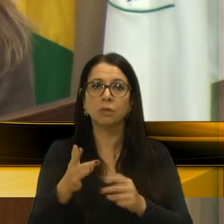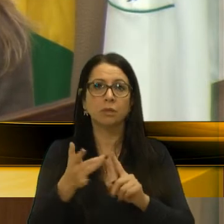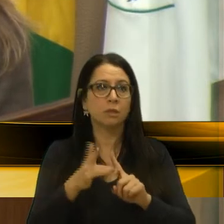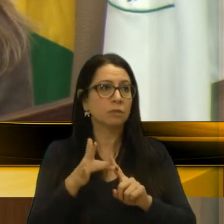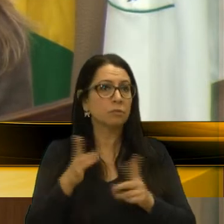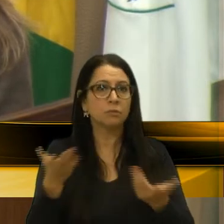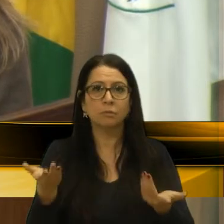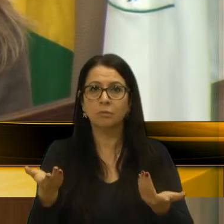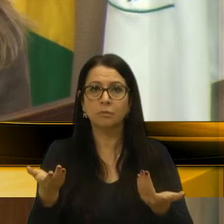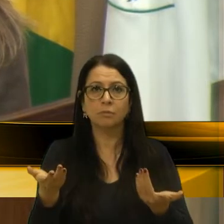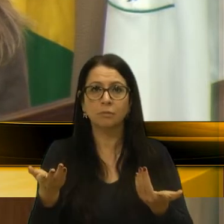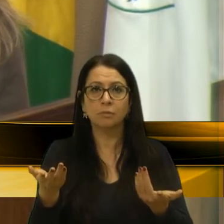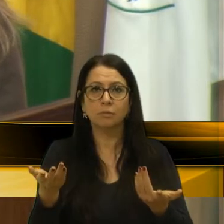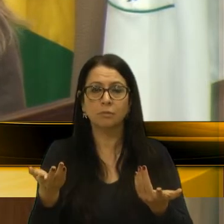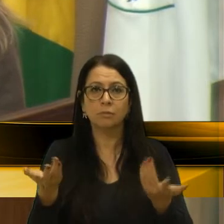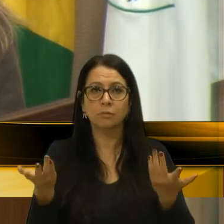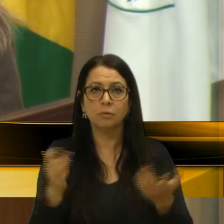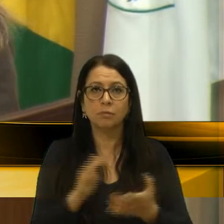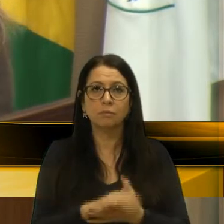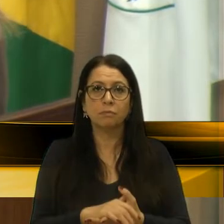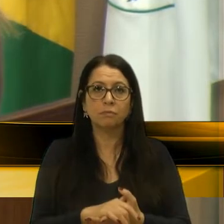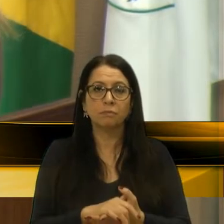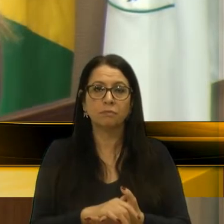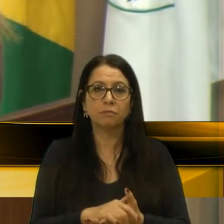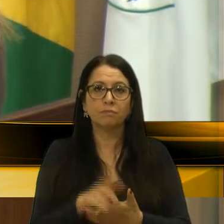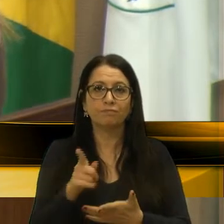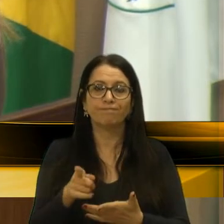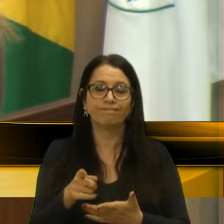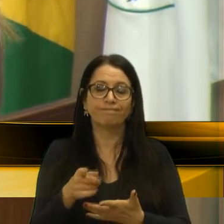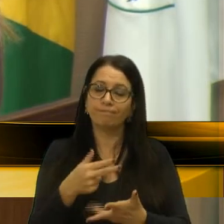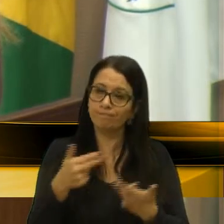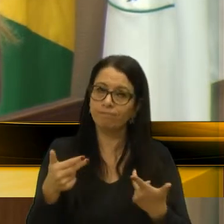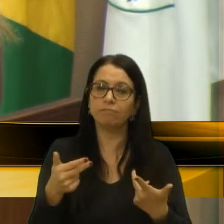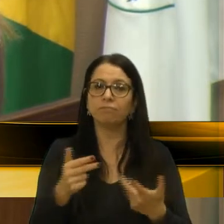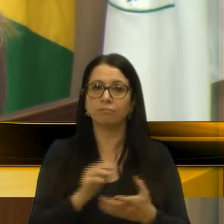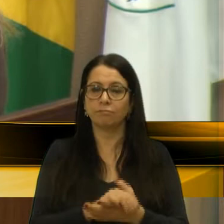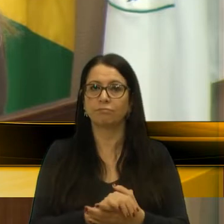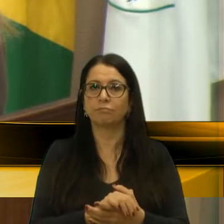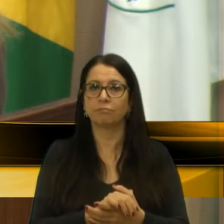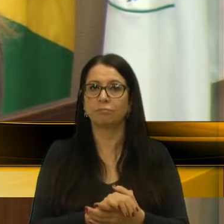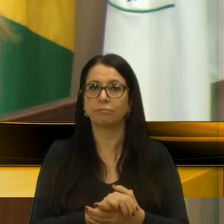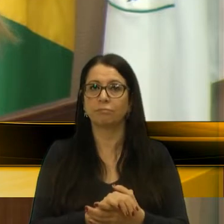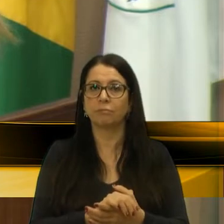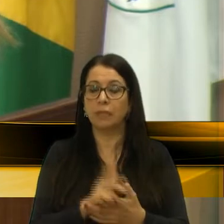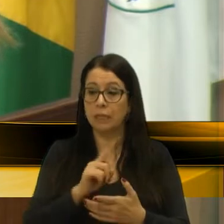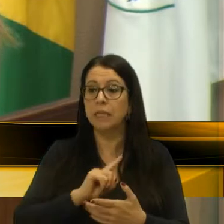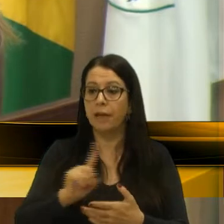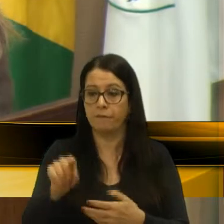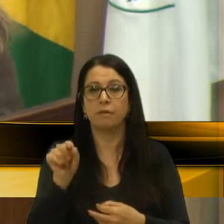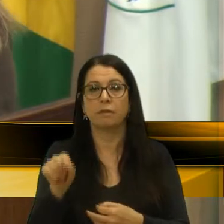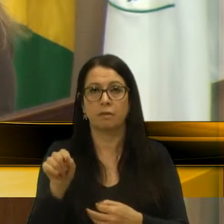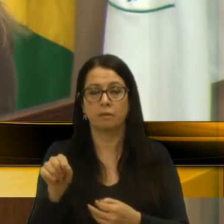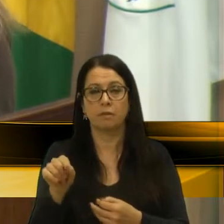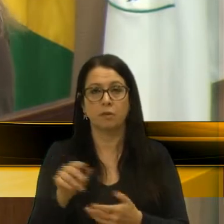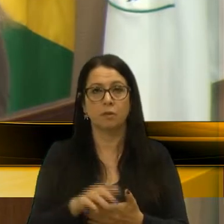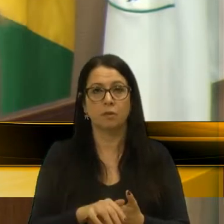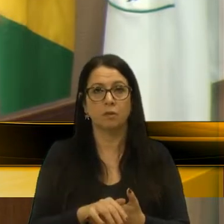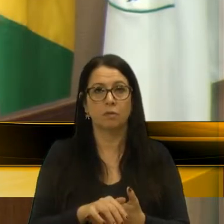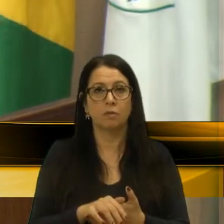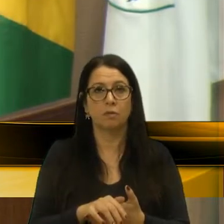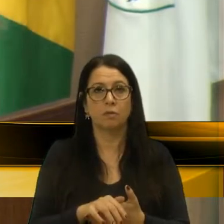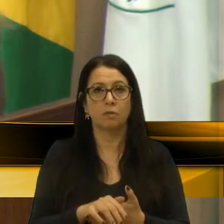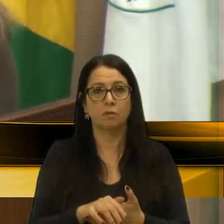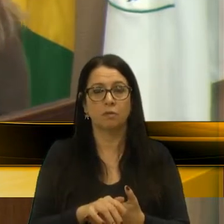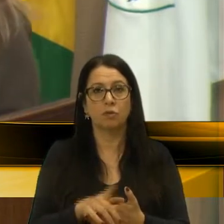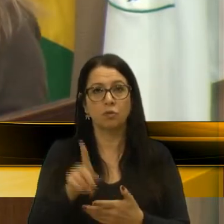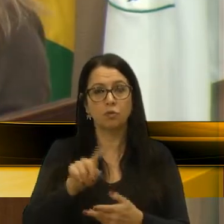vítimas. Então, isso é uma questão que quem estava lá, nós até ficaram de